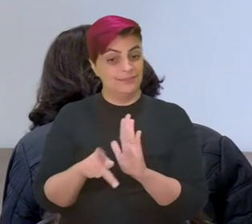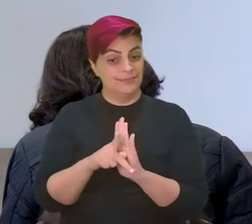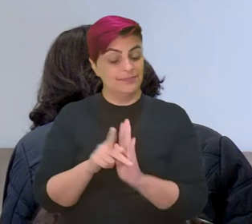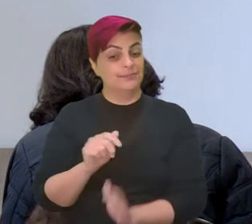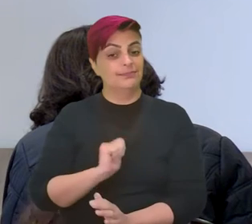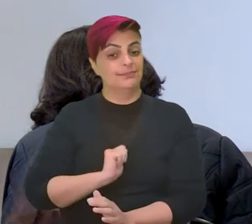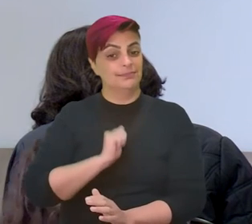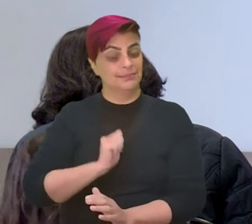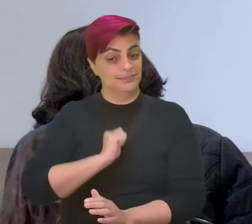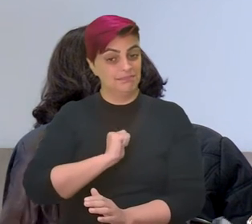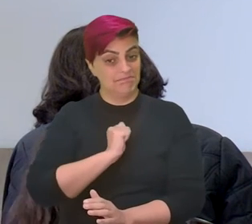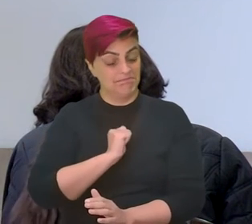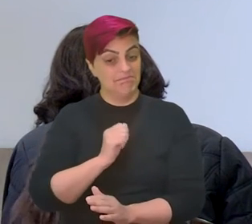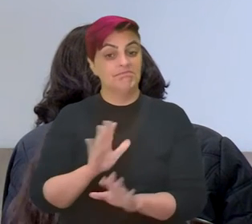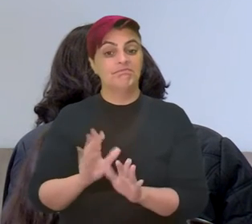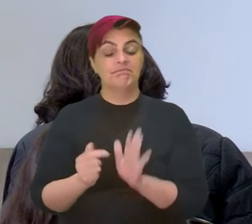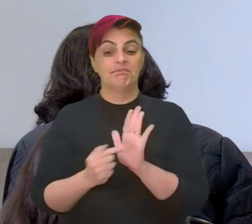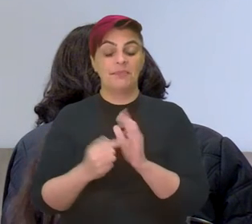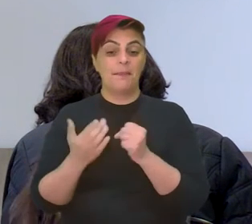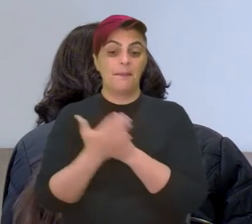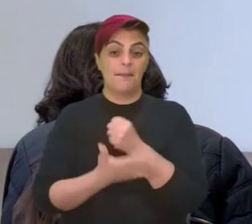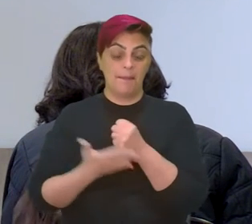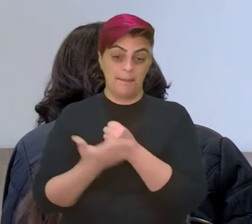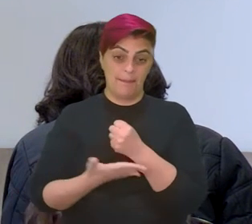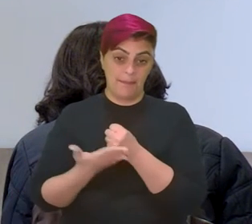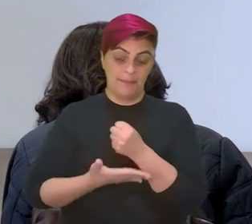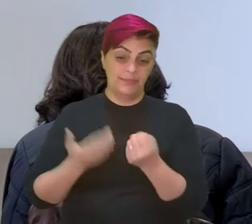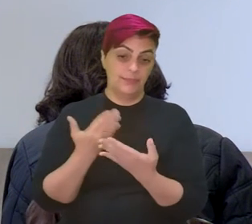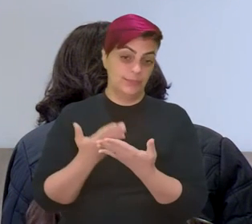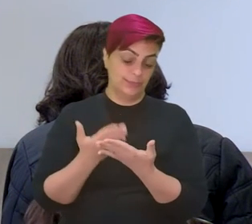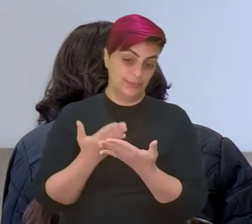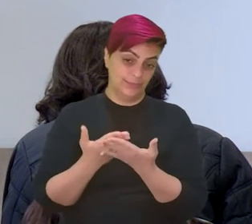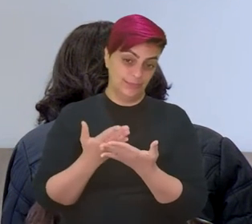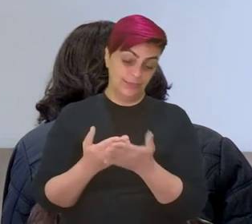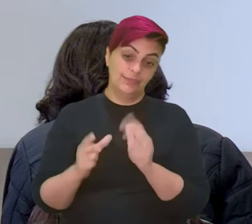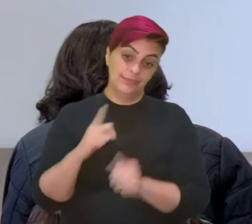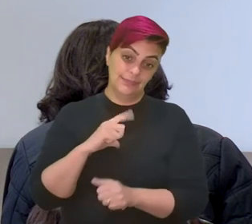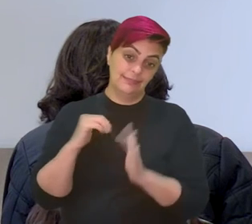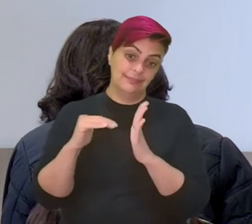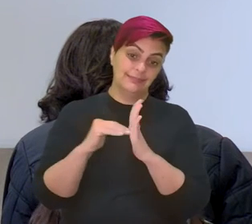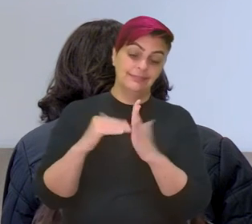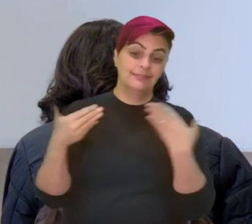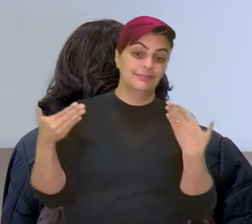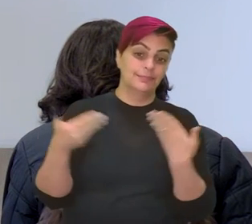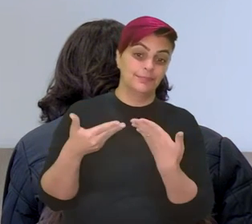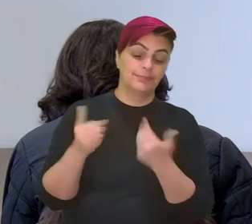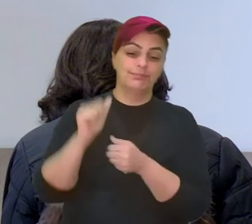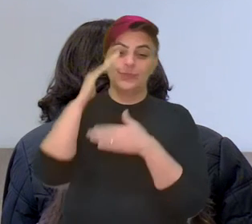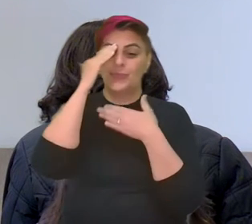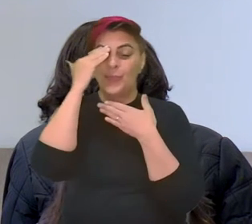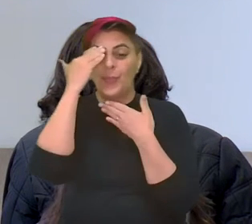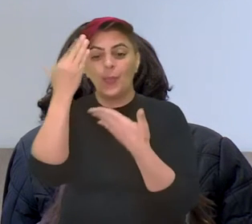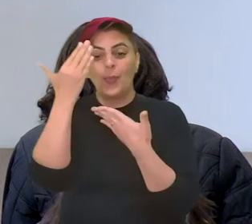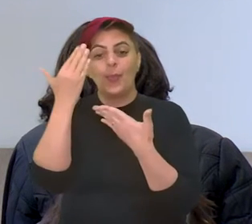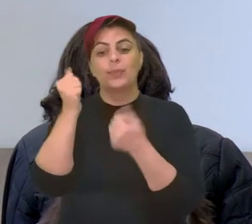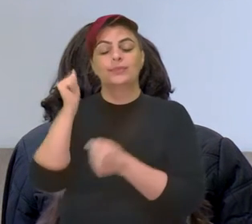antropologia, cujos pilares ancoram firmemente a antropologia que se faz até hoje. Eu gostaria de agradecer enormemente ao SESC por